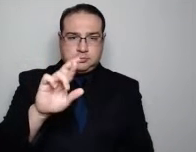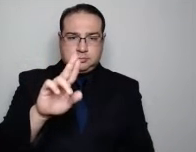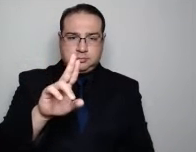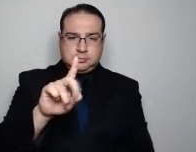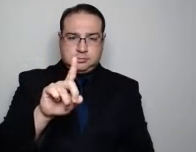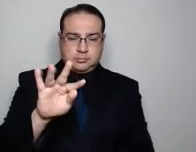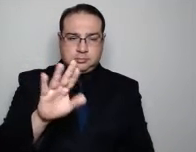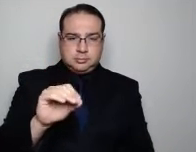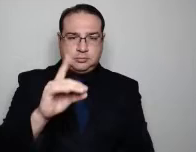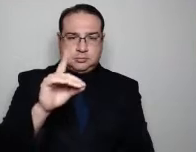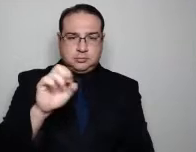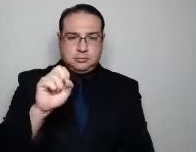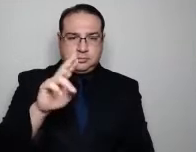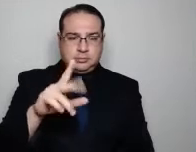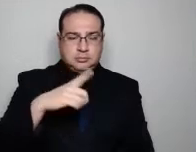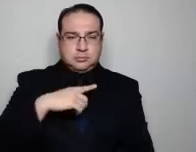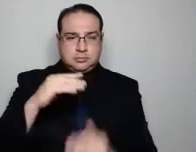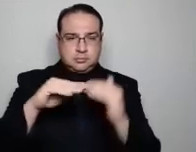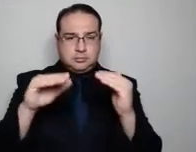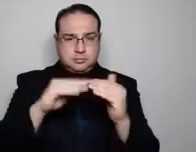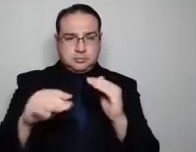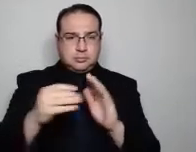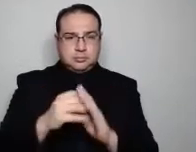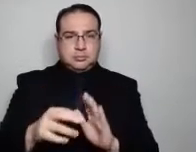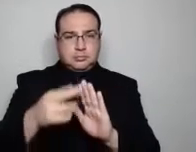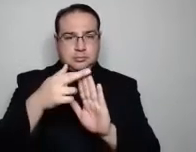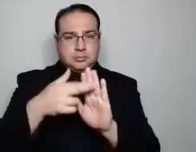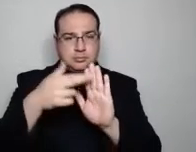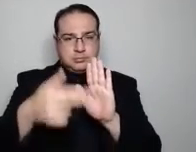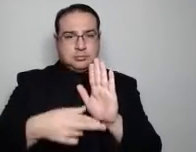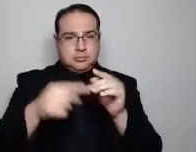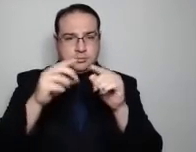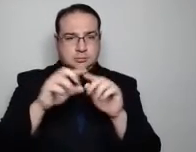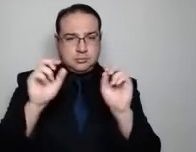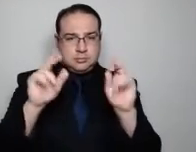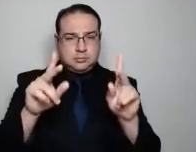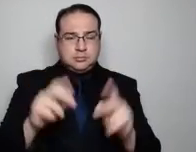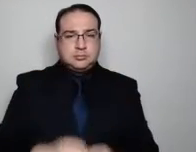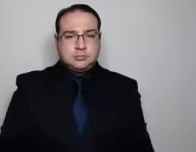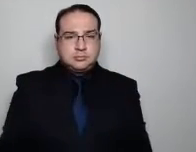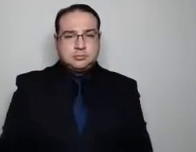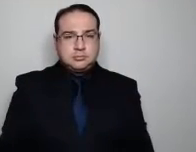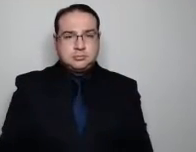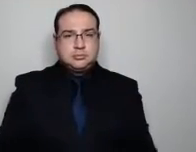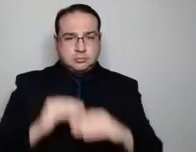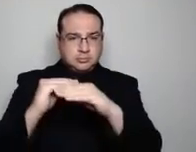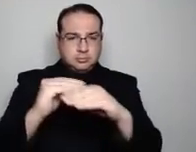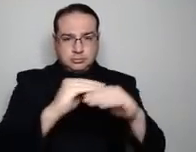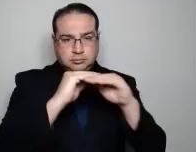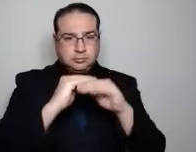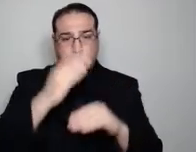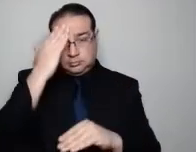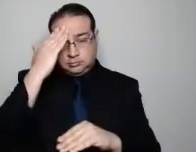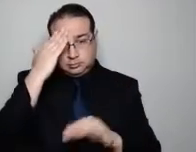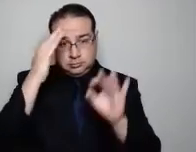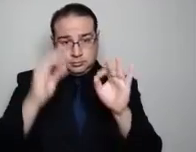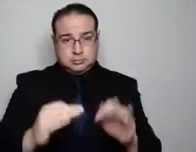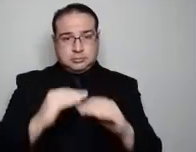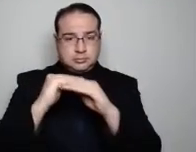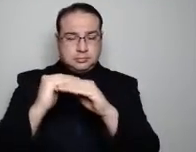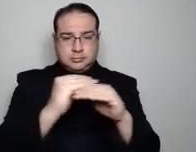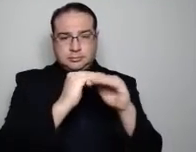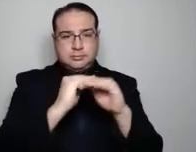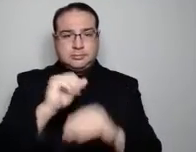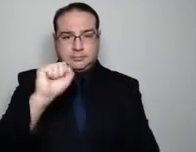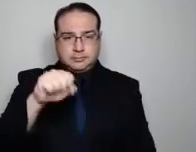conhece e nega provimento. O voto relator. Ok. A unanimidade, só conferir. A unanimidade, viu?